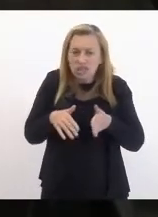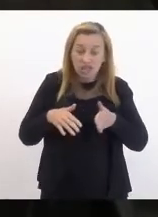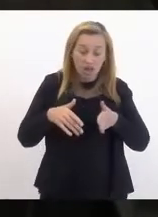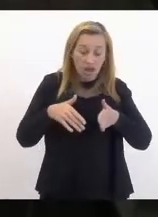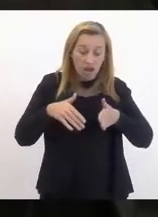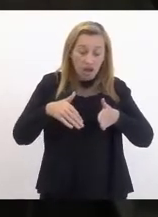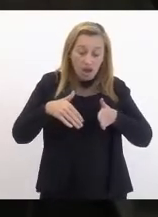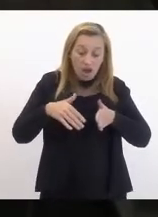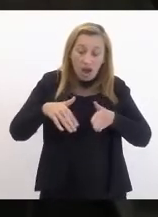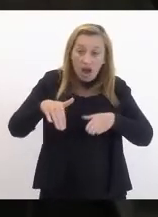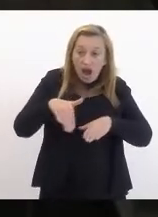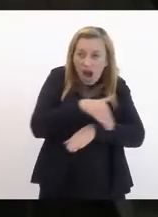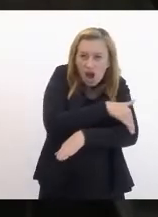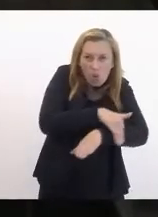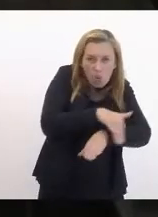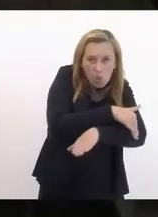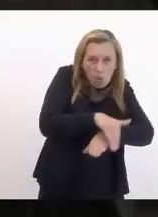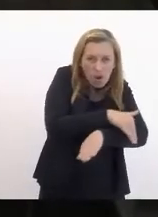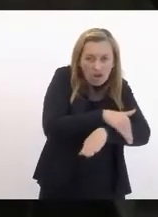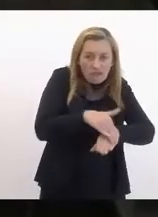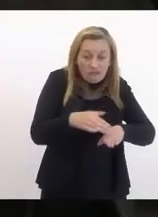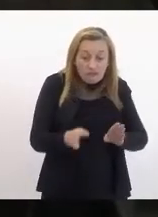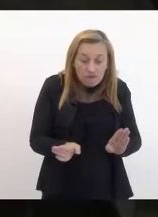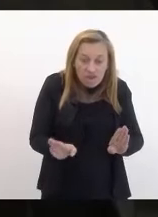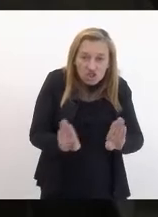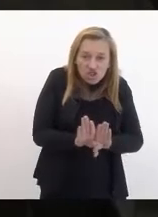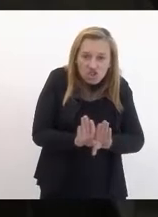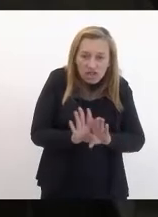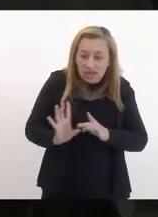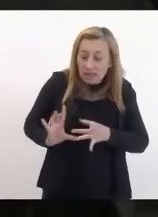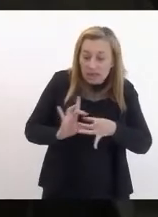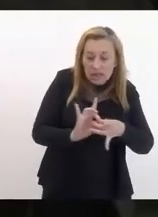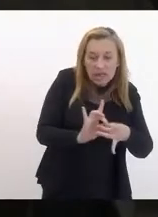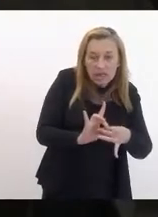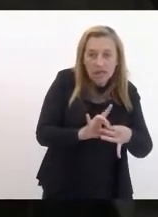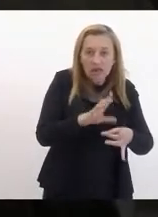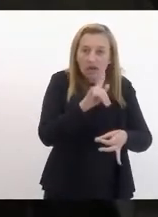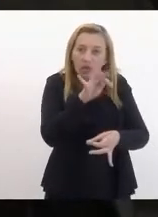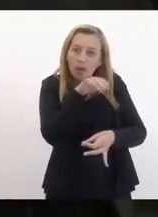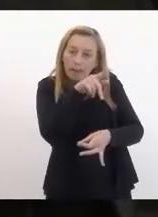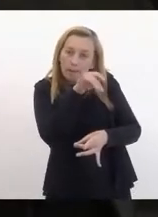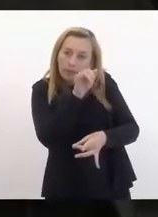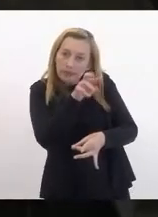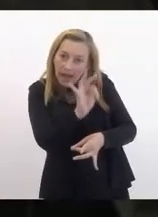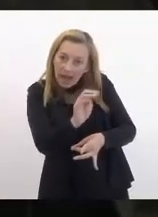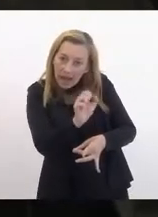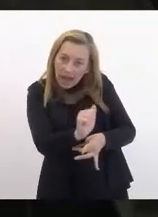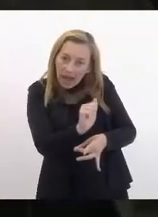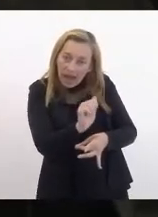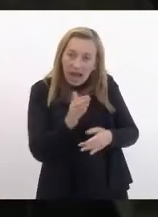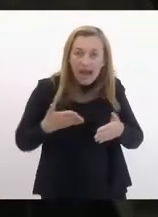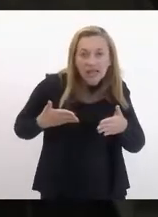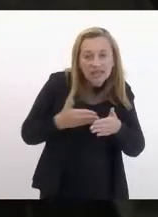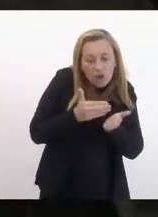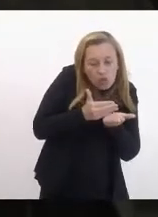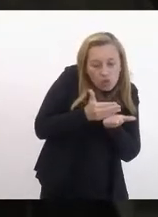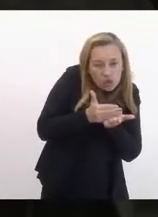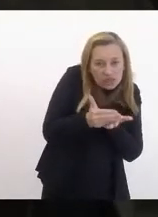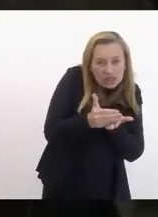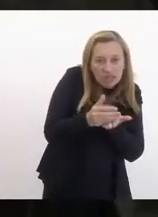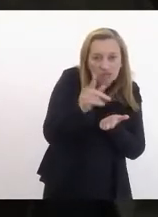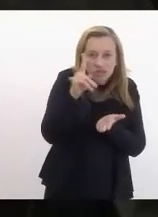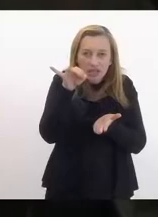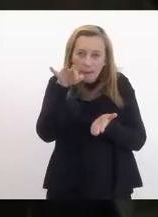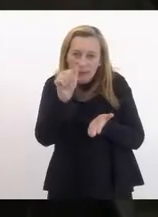enorme da Avenida Litorânea, que liga ali o Graguatá até o início da Praia